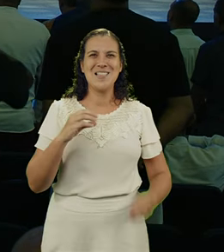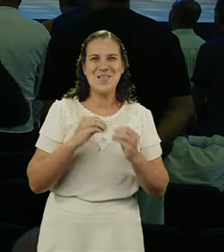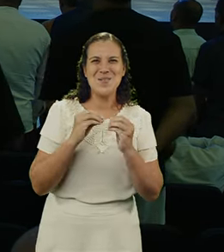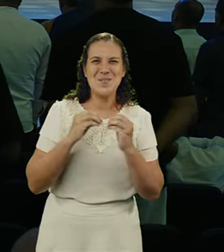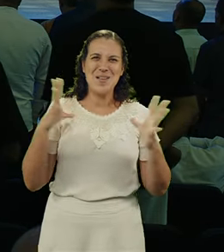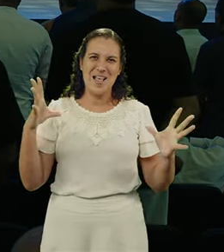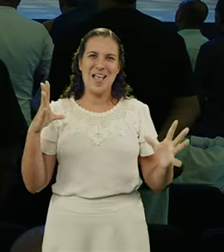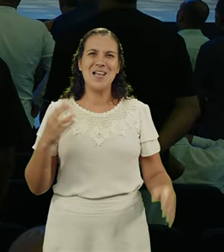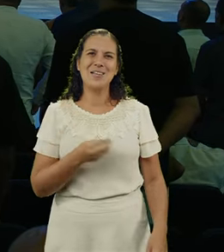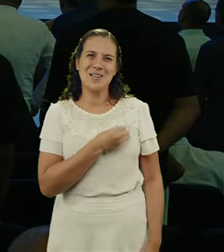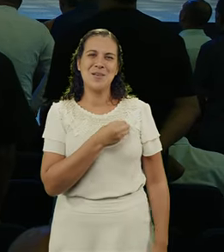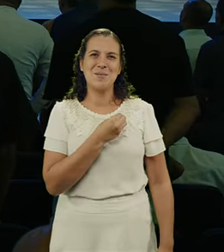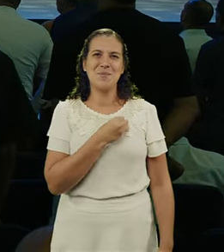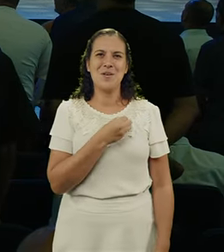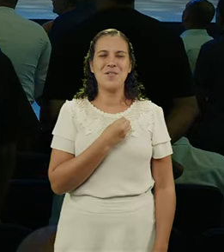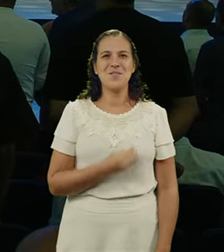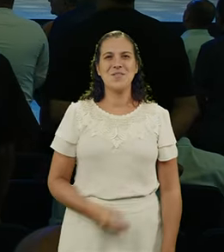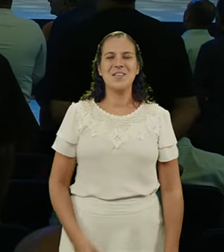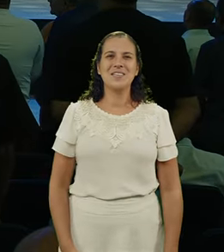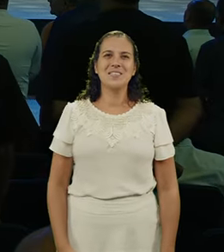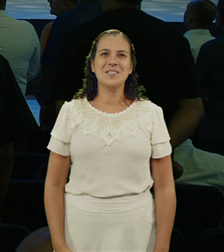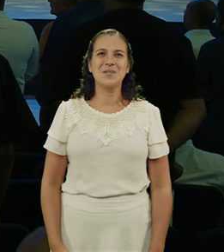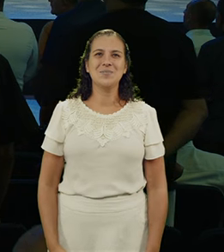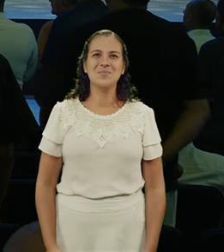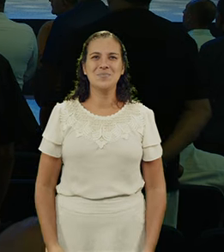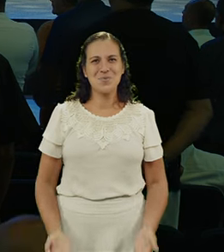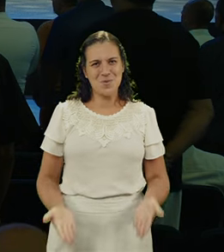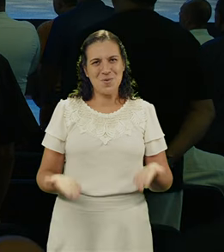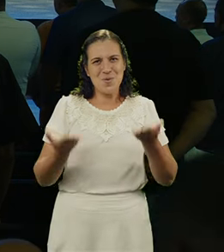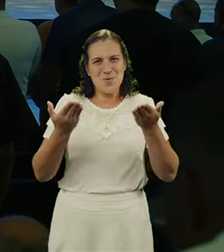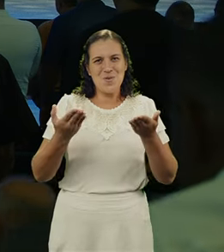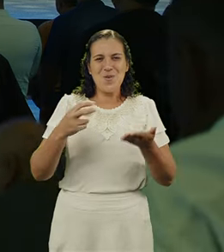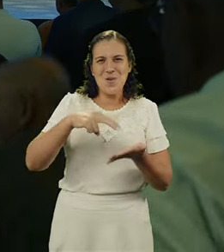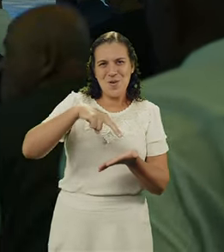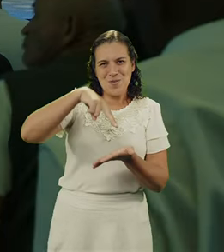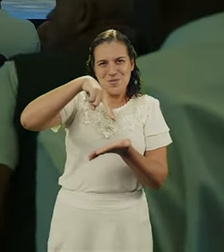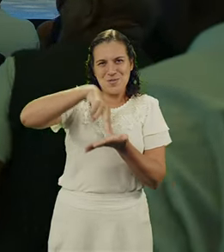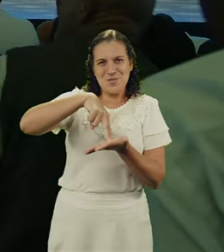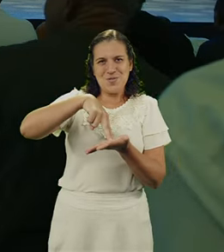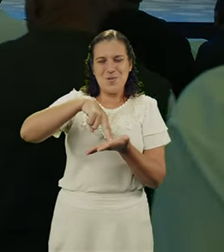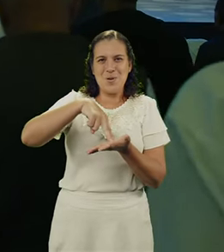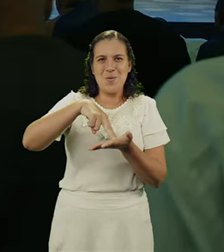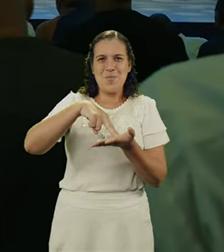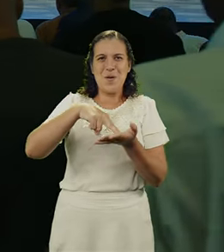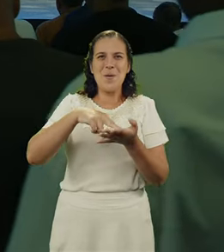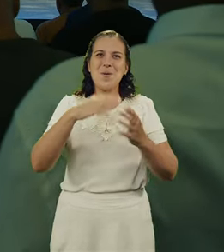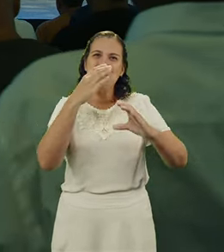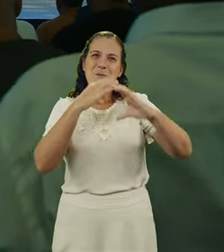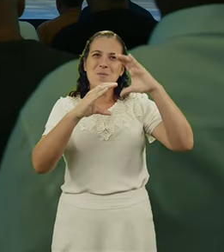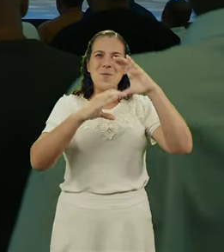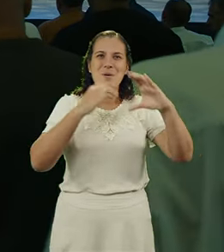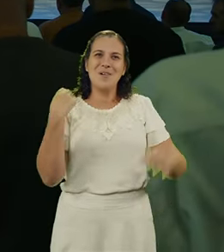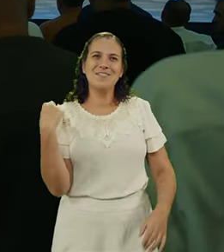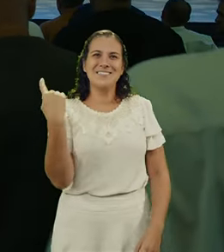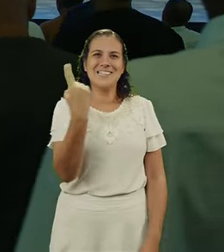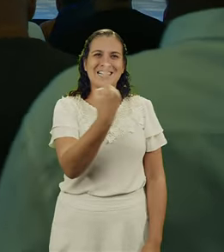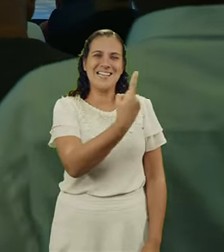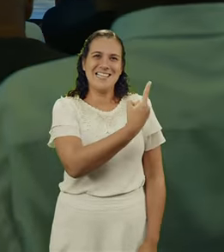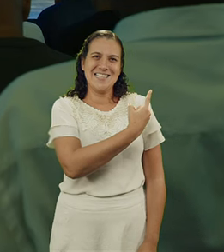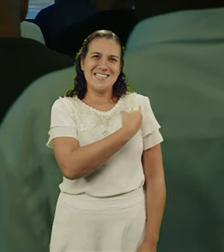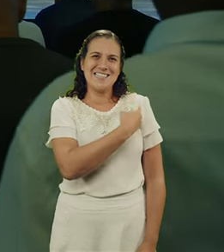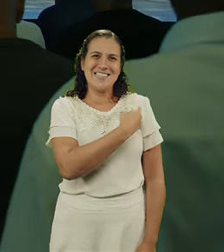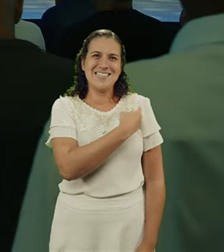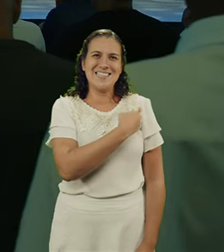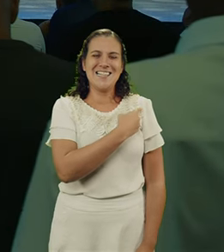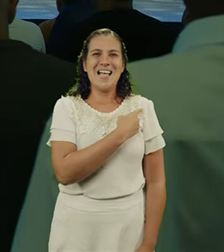vocês poderiam se colocar de pé, por favor, para a gente cantar junto, alegre para Jesus. Nós vamos fazer só uma pergunta: se Deus entrar na sua